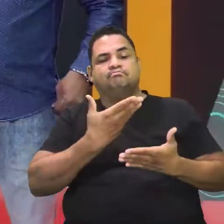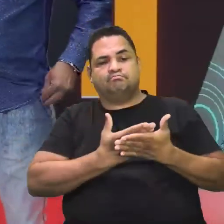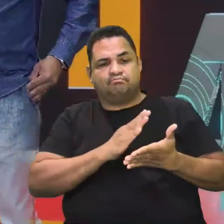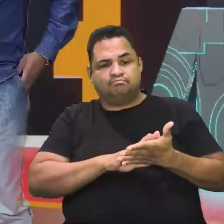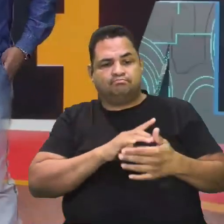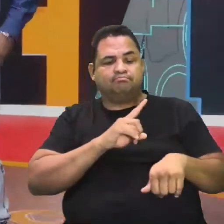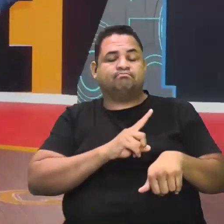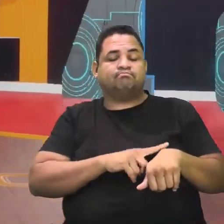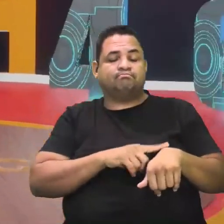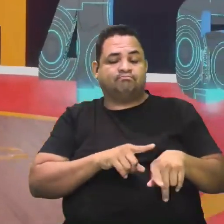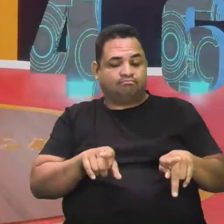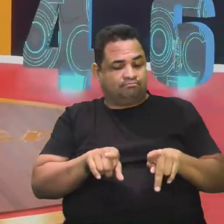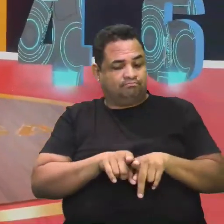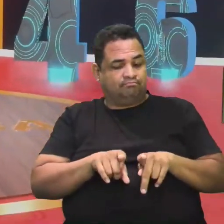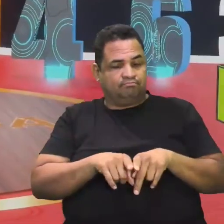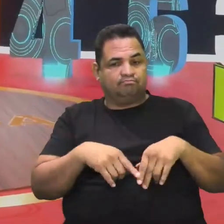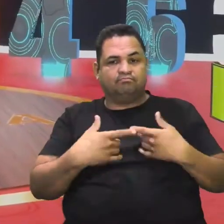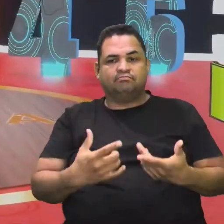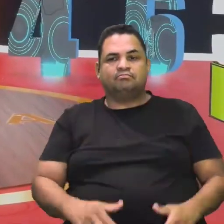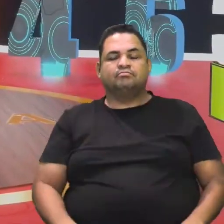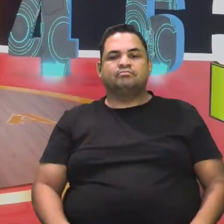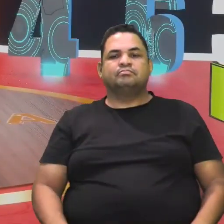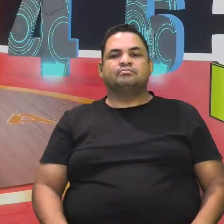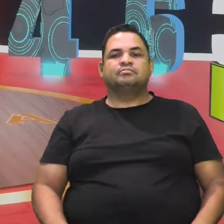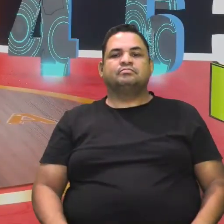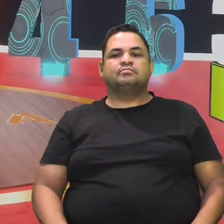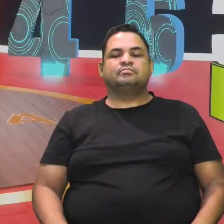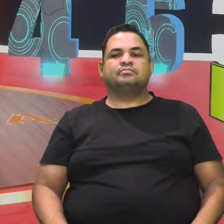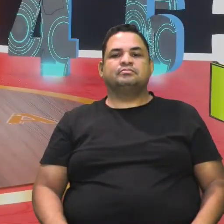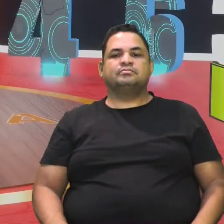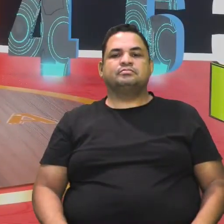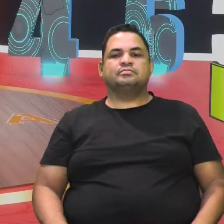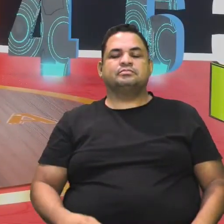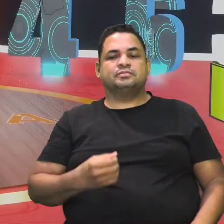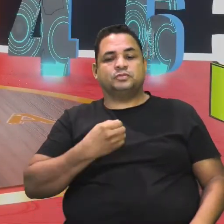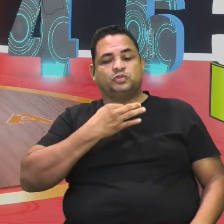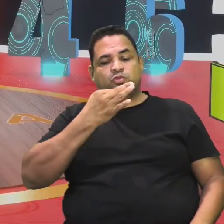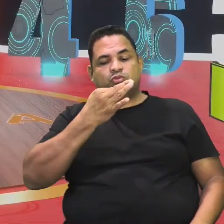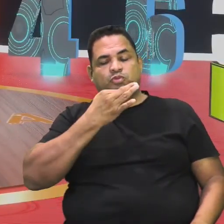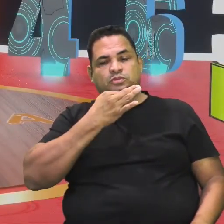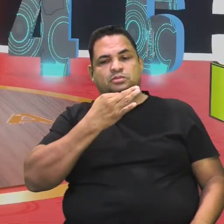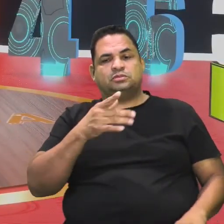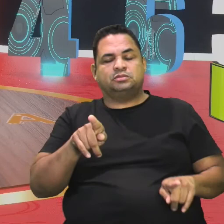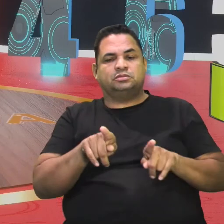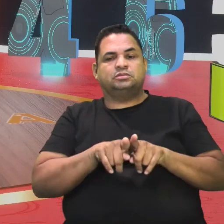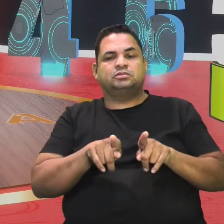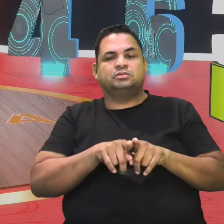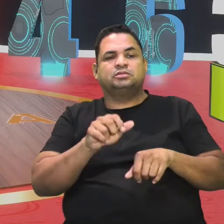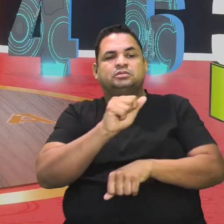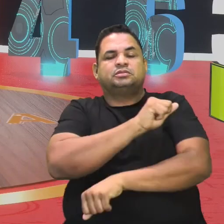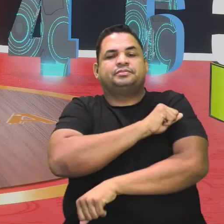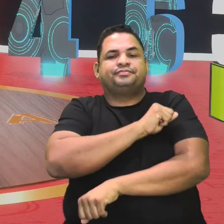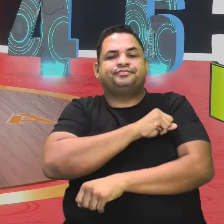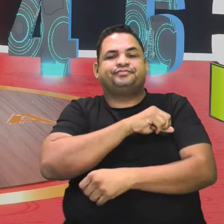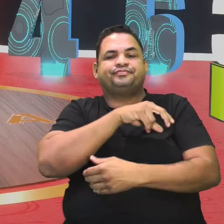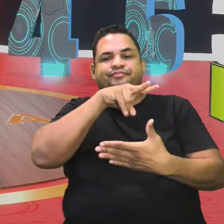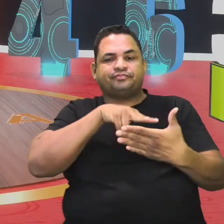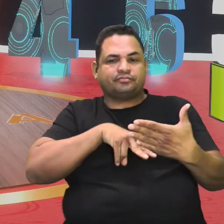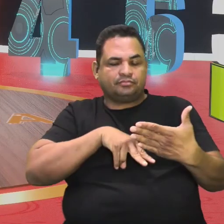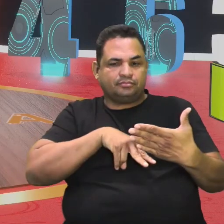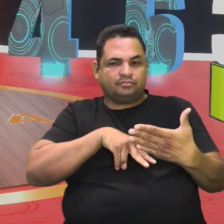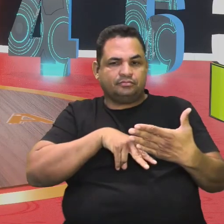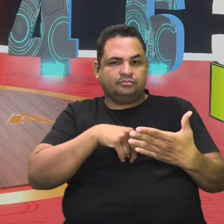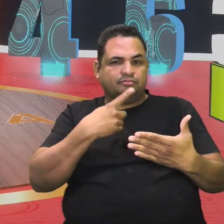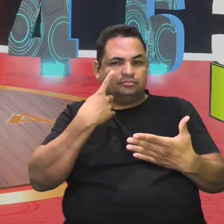interpretação e de tempo. Essa daqui, no Enem, é uma questão que eu sugiro aos alunos o seguinte. Leu essa